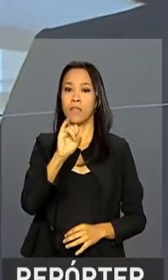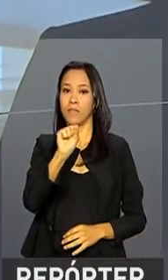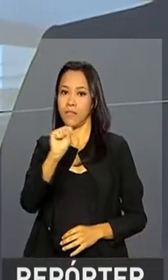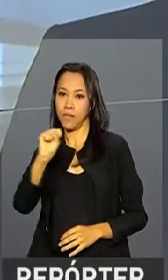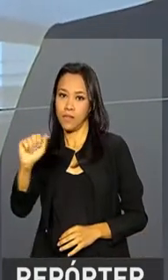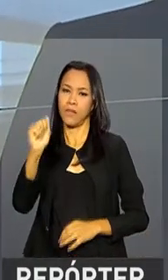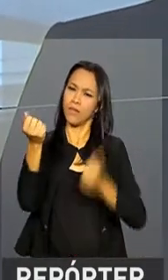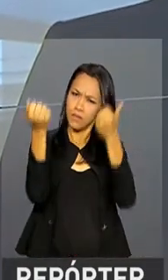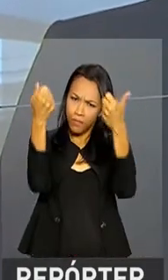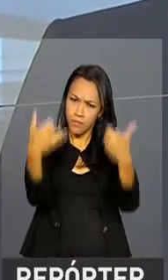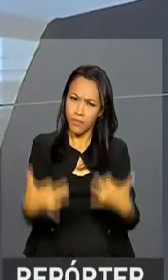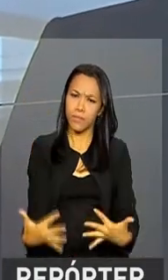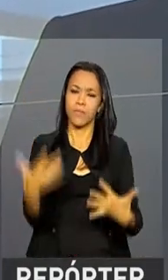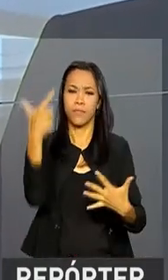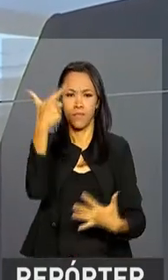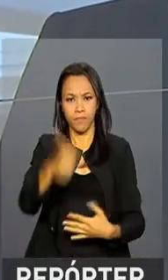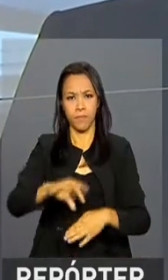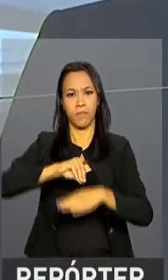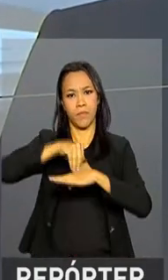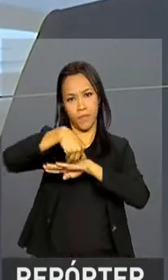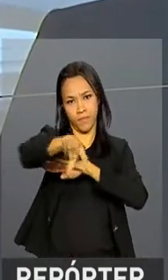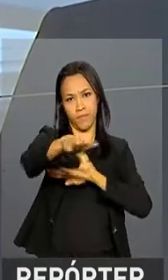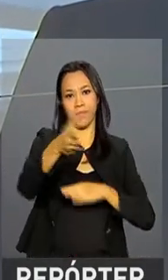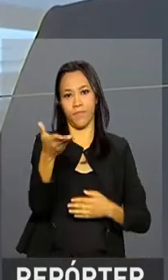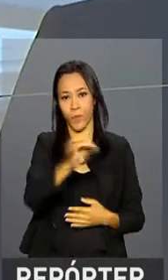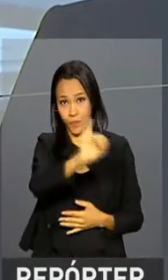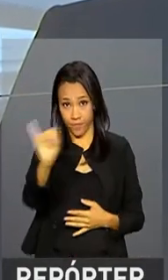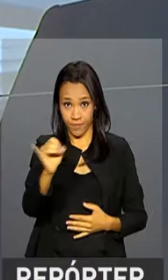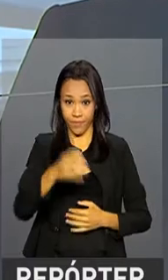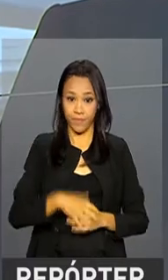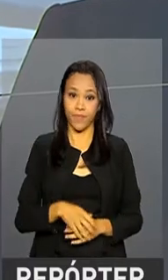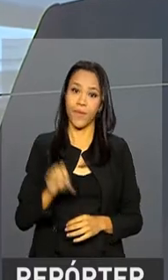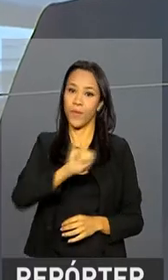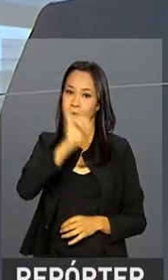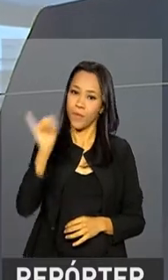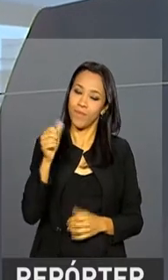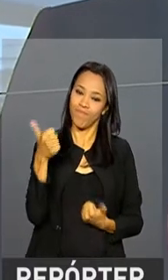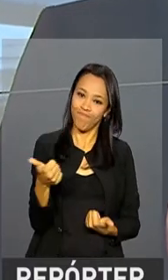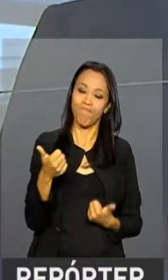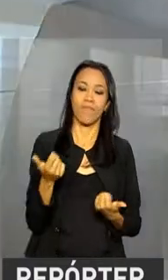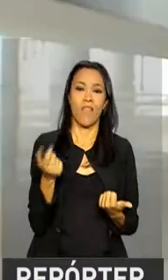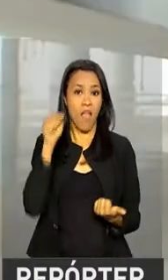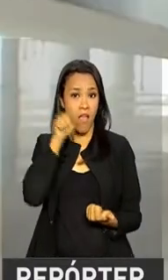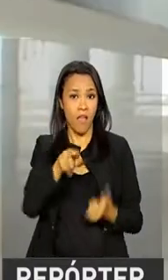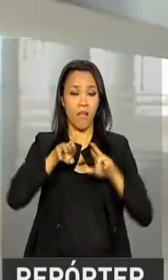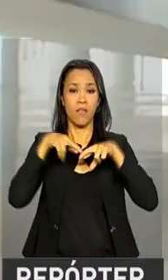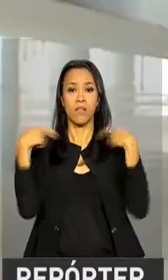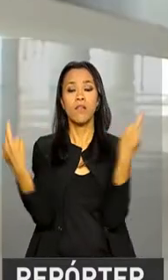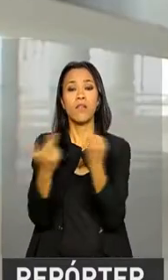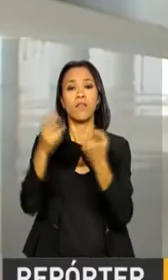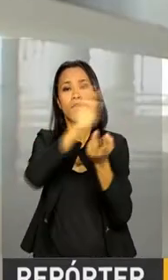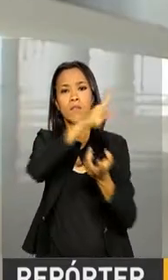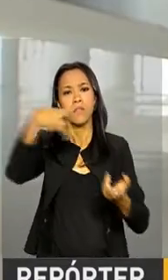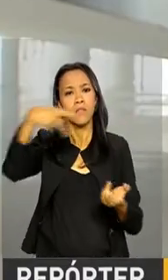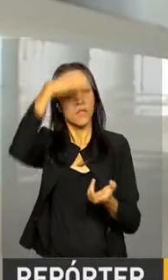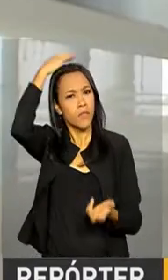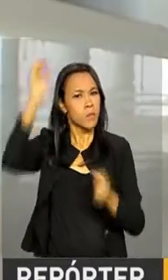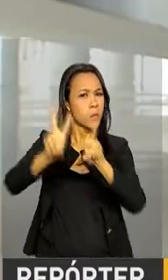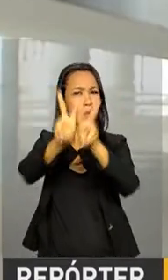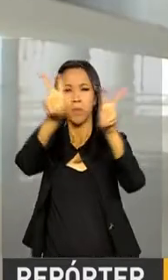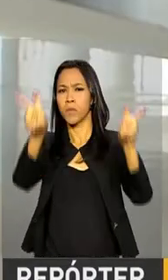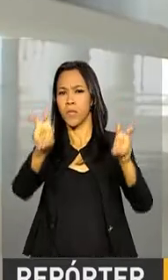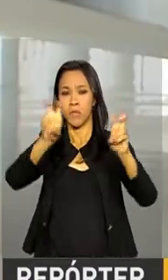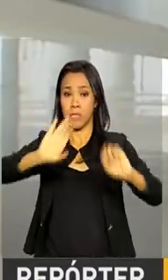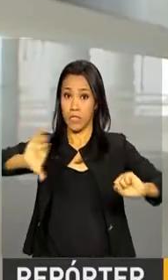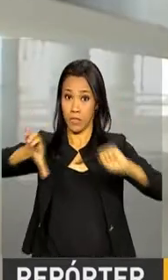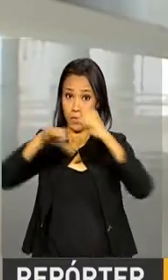mais informações do agente ao vivo oi thaisa falar leandro essa reunião do presidente michel temer sobre segurança pública